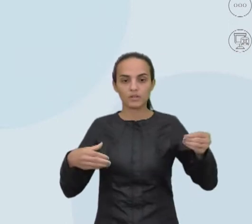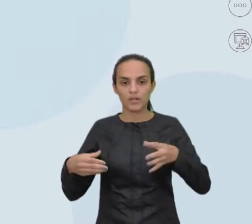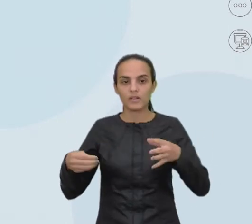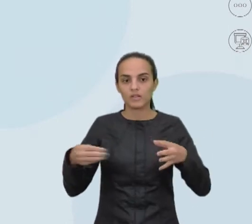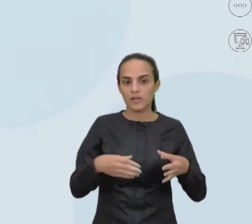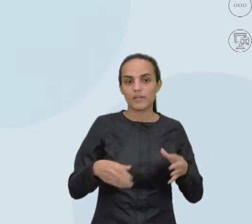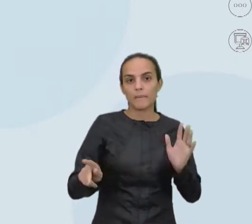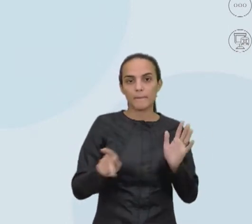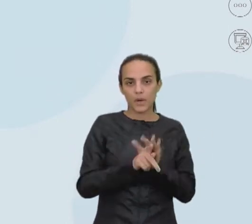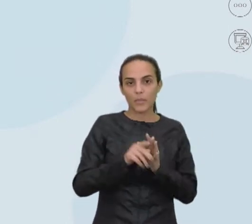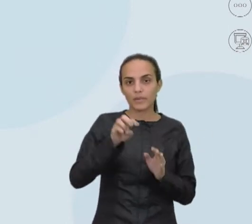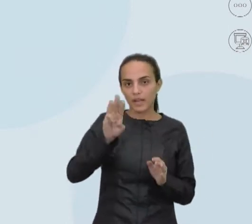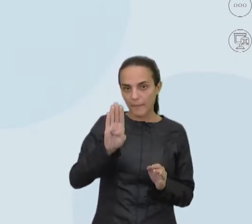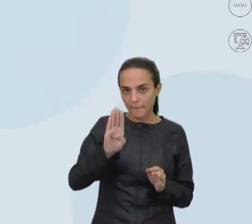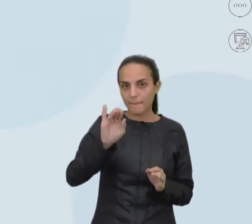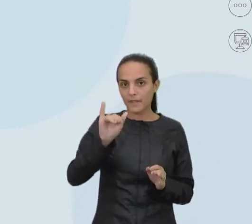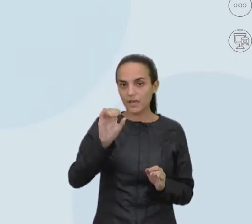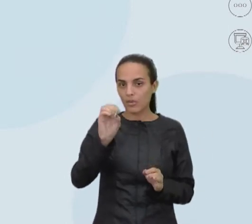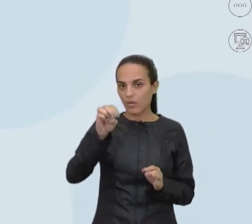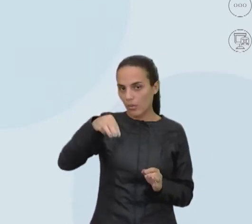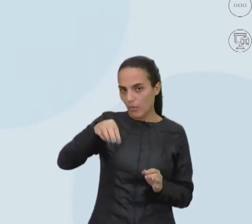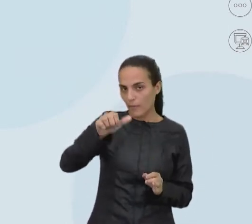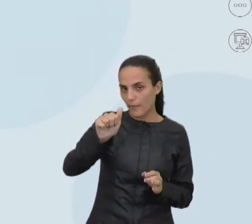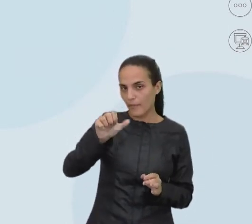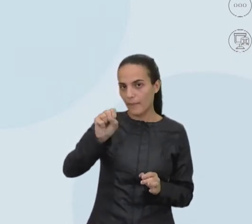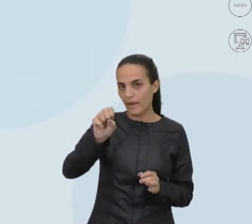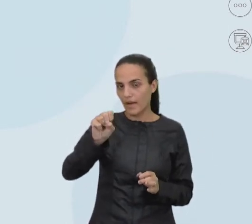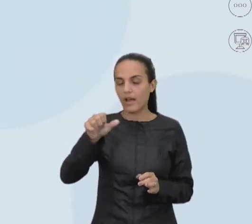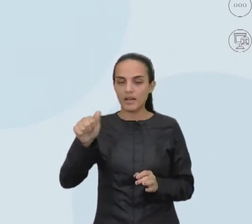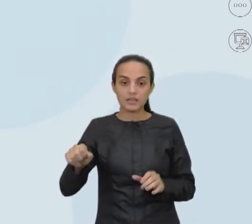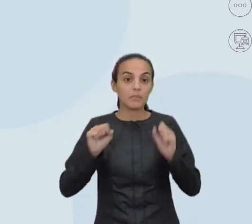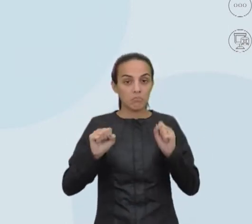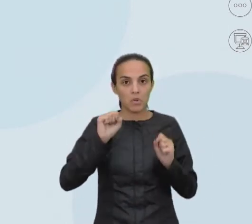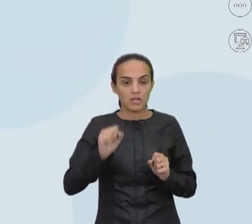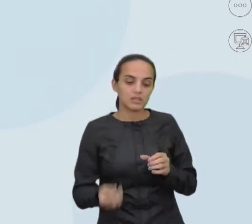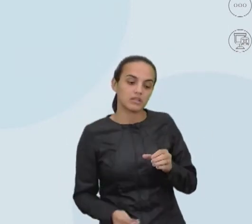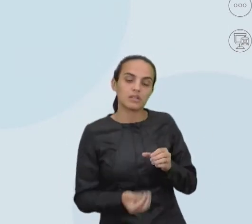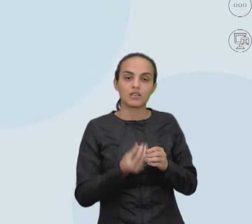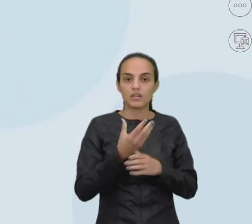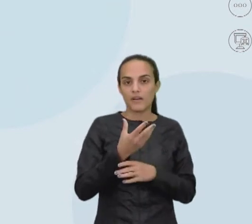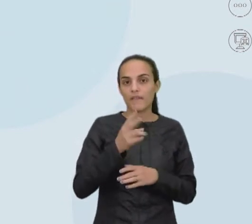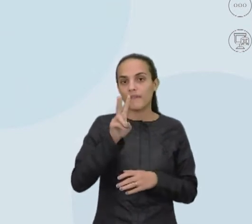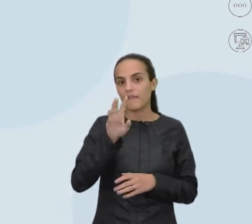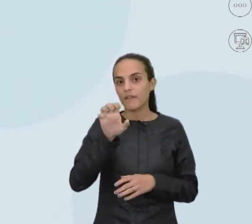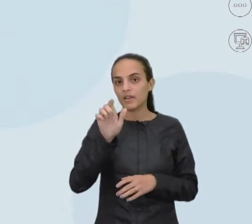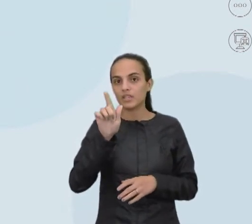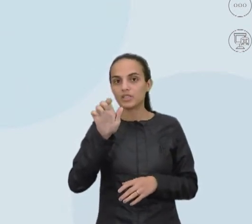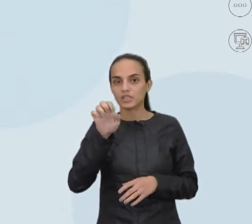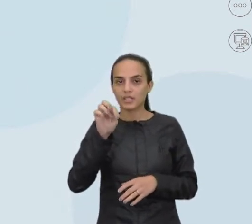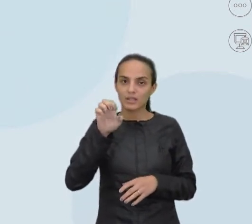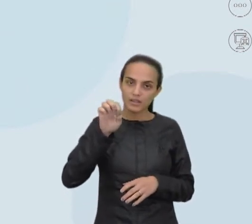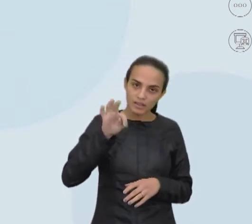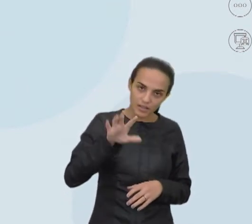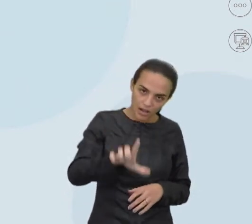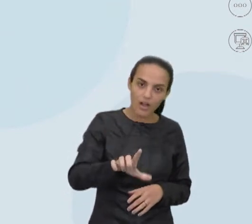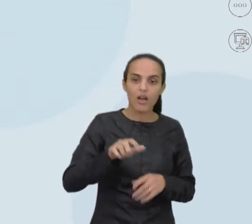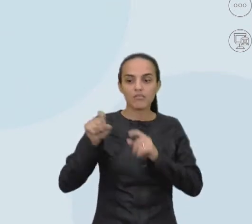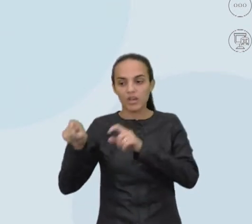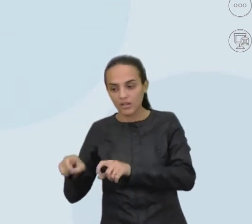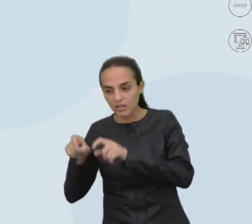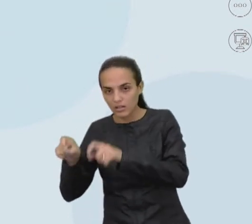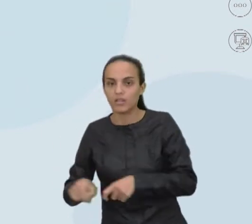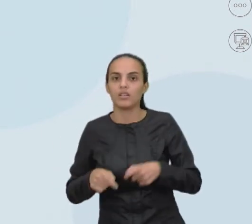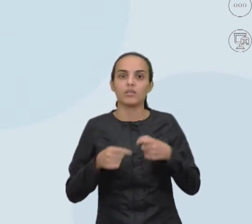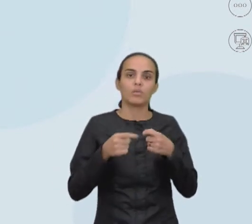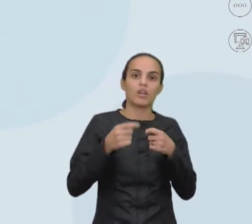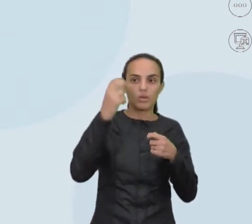proveniente da biomassa. E essa biomassa ela pode ser tanto origem vegetal, né? Então, parte agrícola, né?